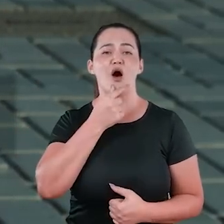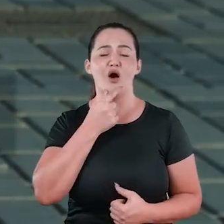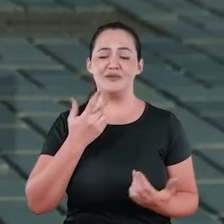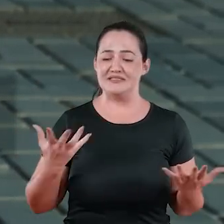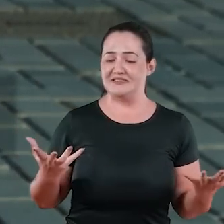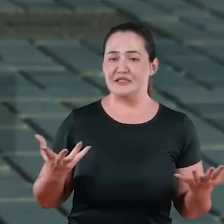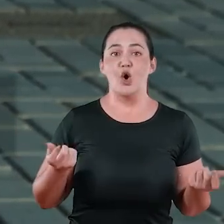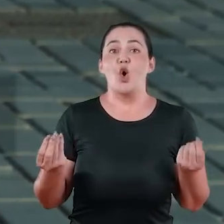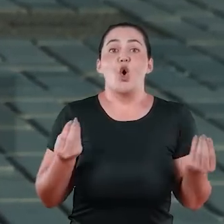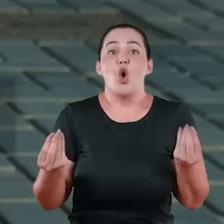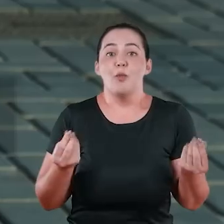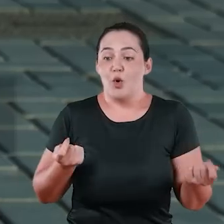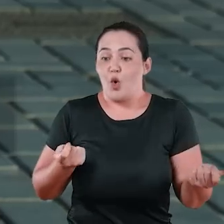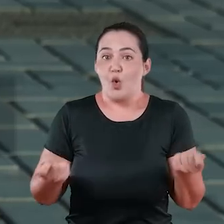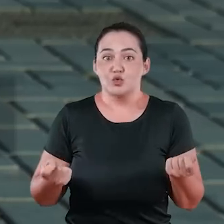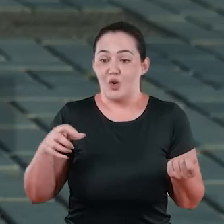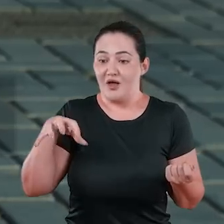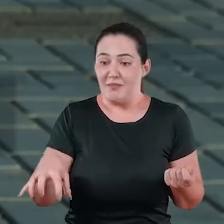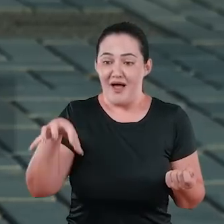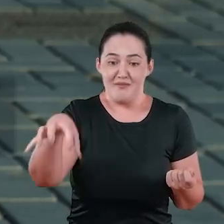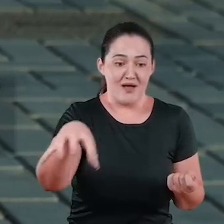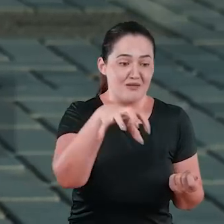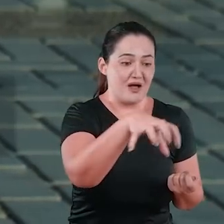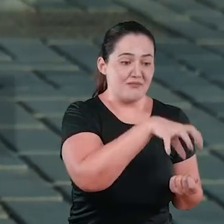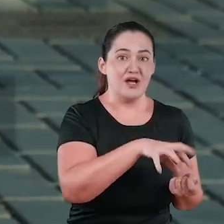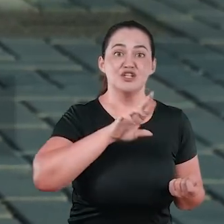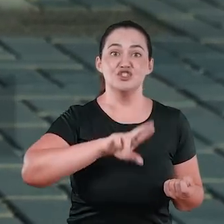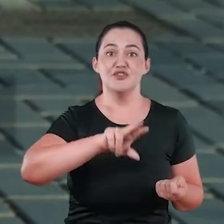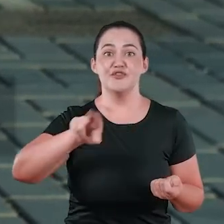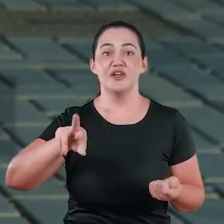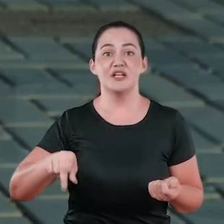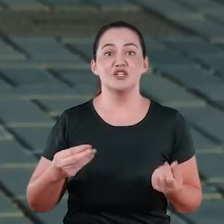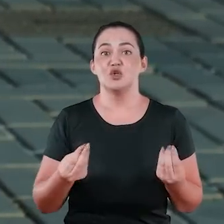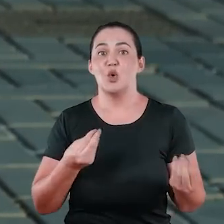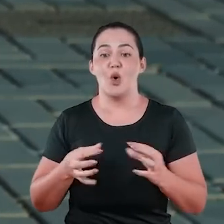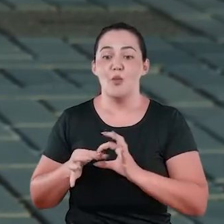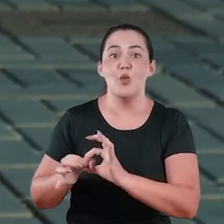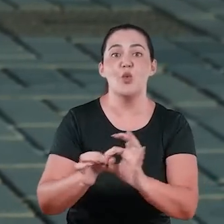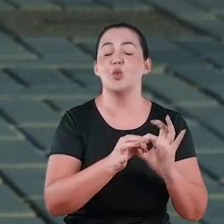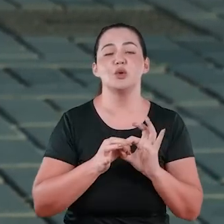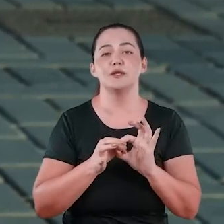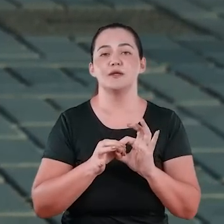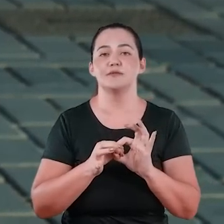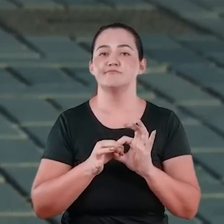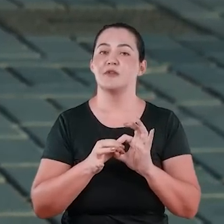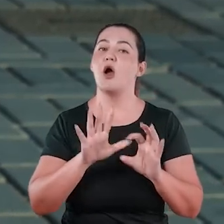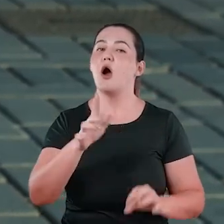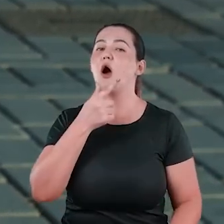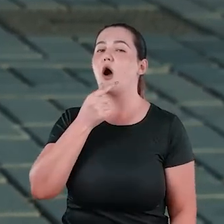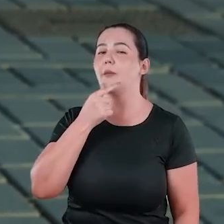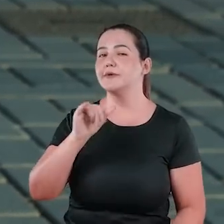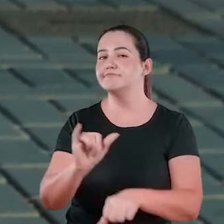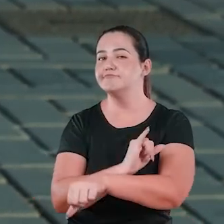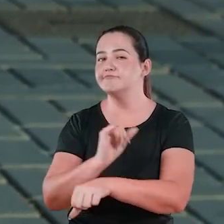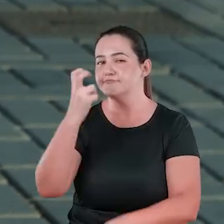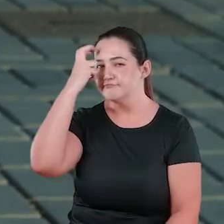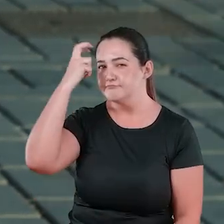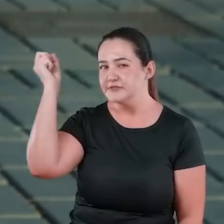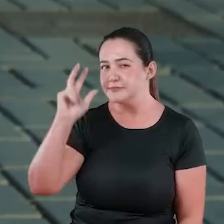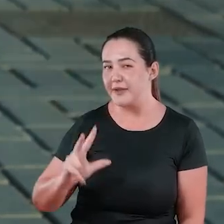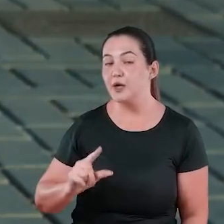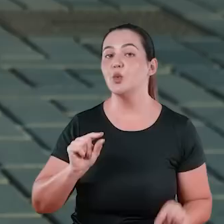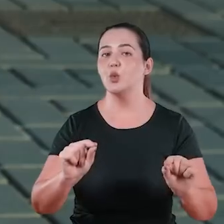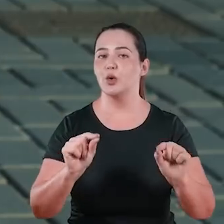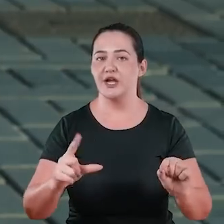divergentes como estas, seria o homem ideal para controlar os destinos de Roma. E foi isso que Constantino fez. Enquanto ele